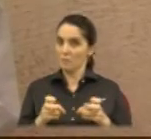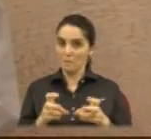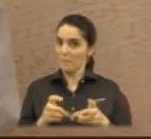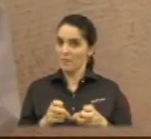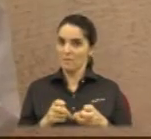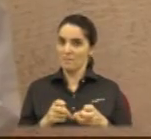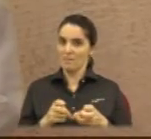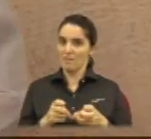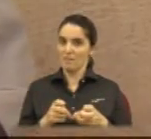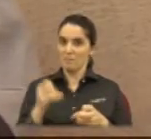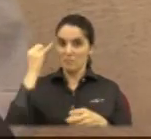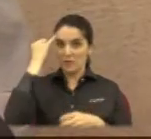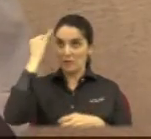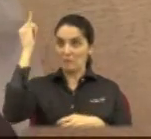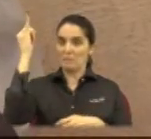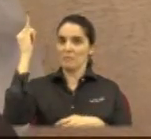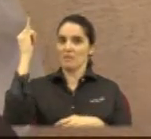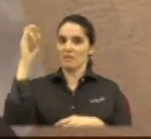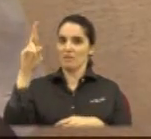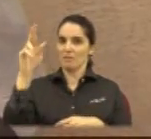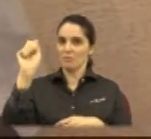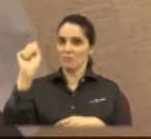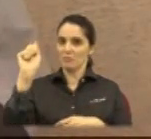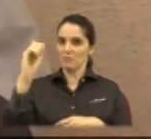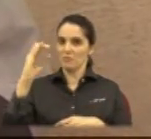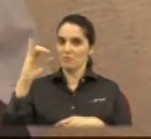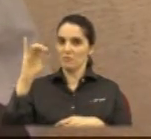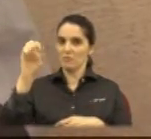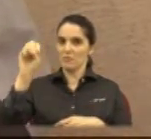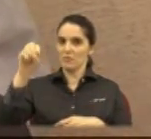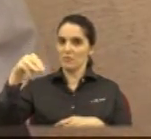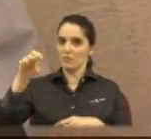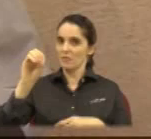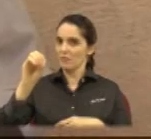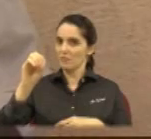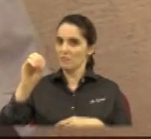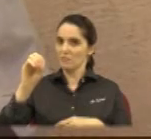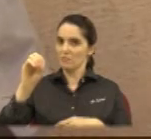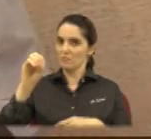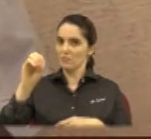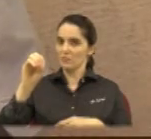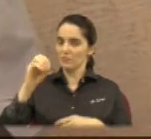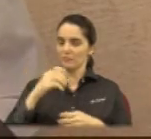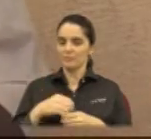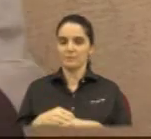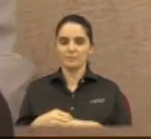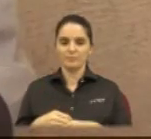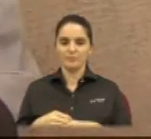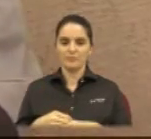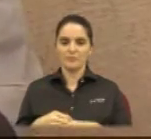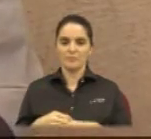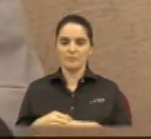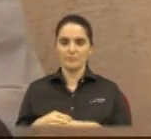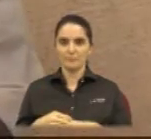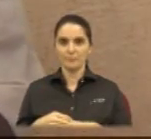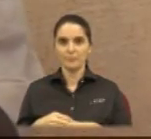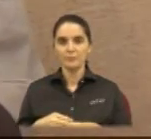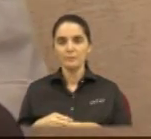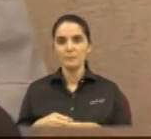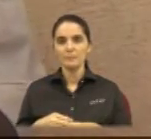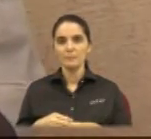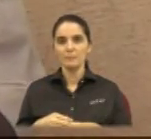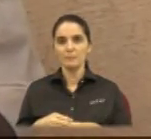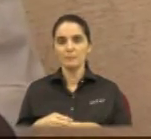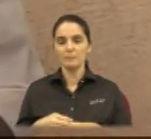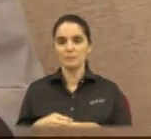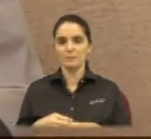ideologia do racismo, que a ideologia do racismo coloca na tua cabeça, e não só do racismo, né, mas de tudo aquilo